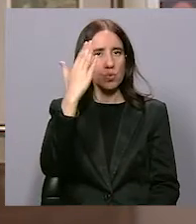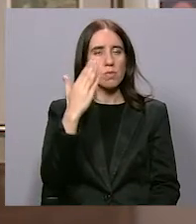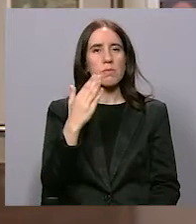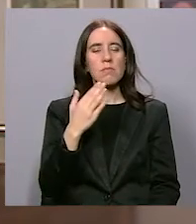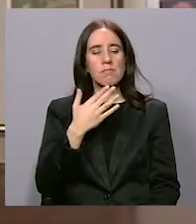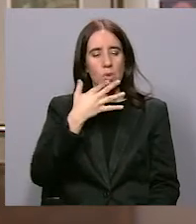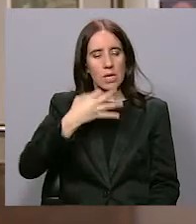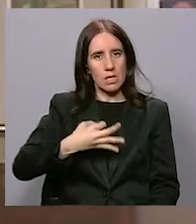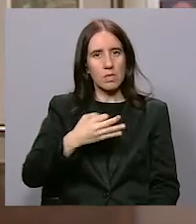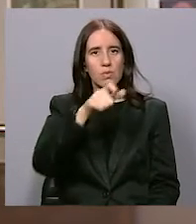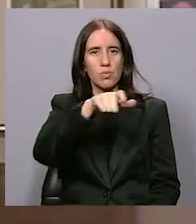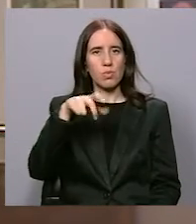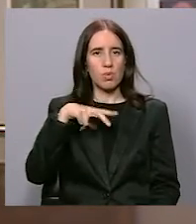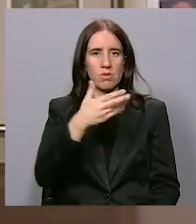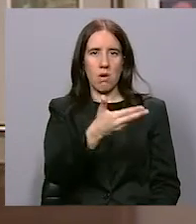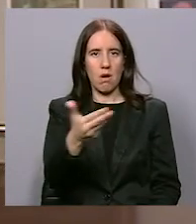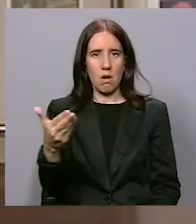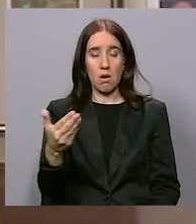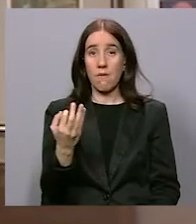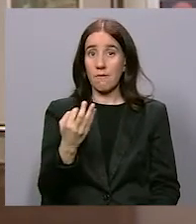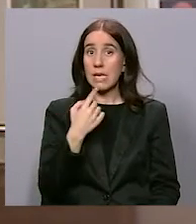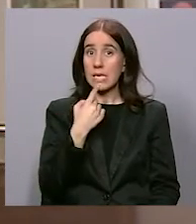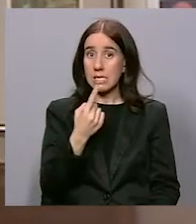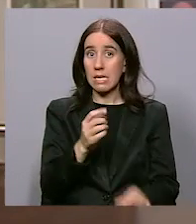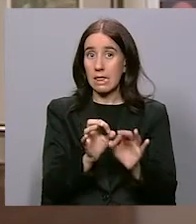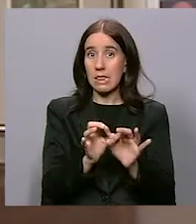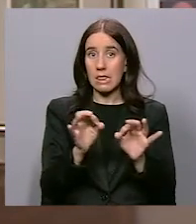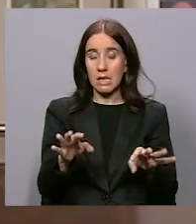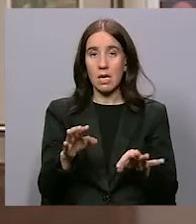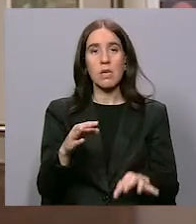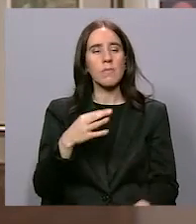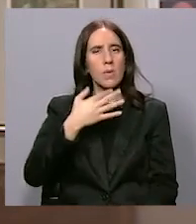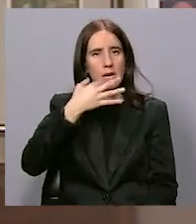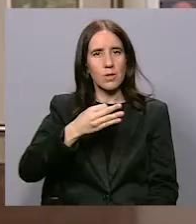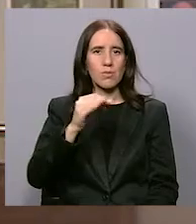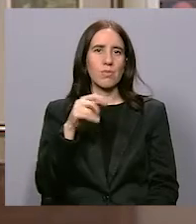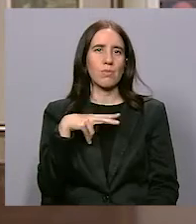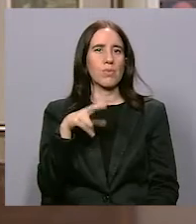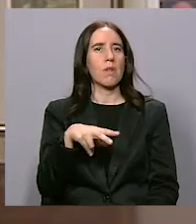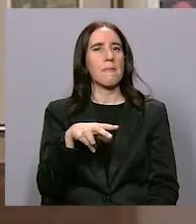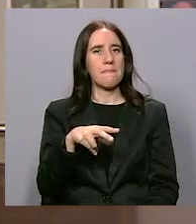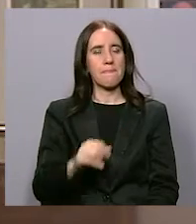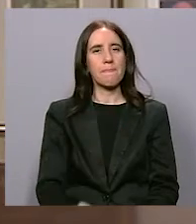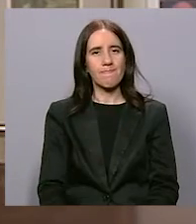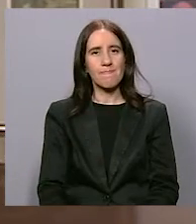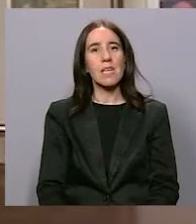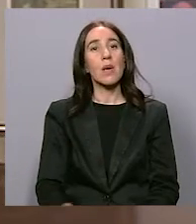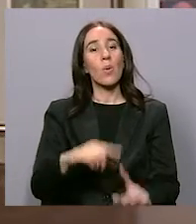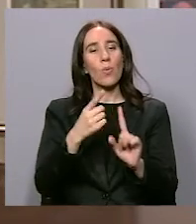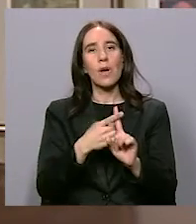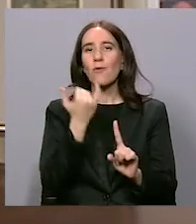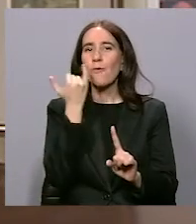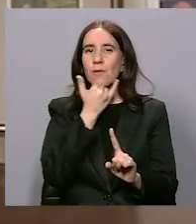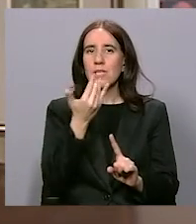nunca acredito que o mesmo é dizer acredito em portugal um